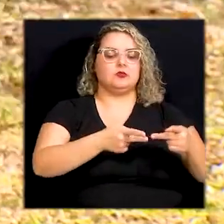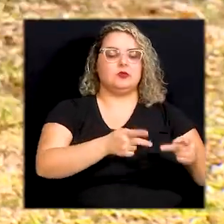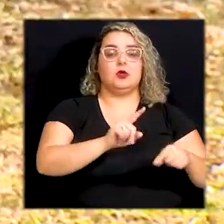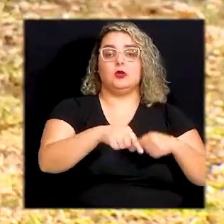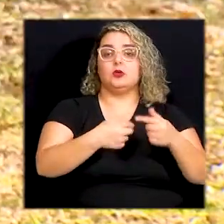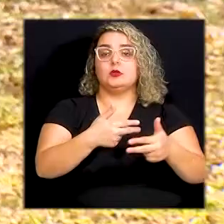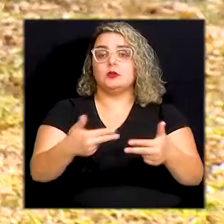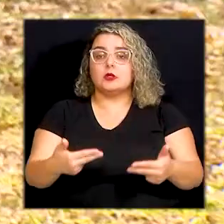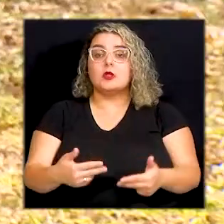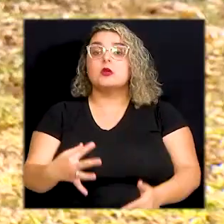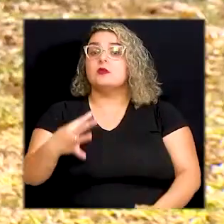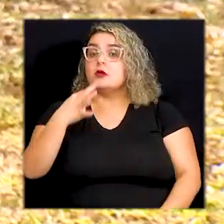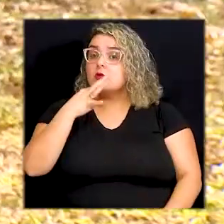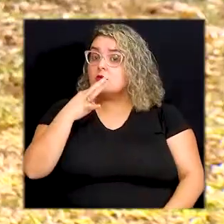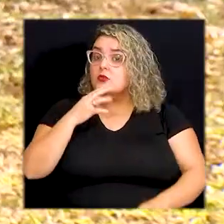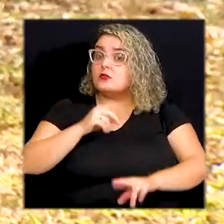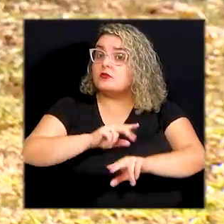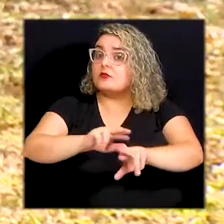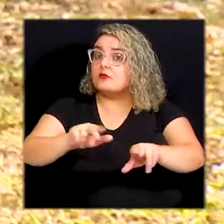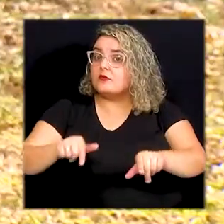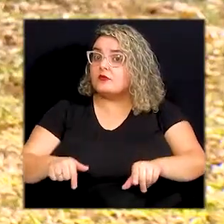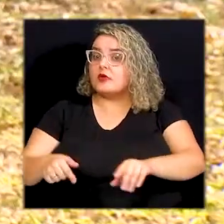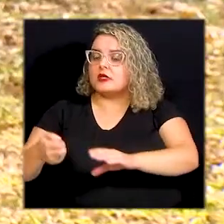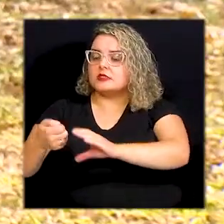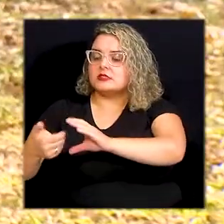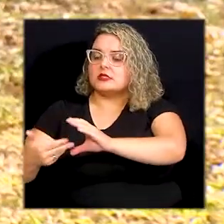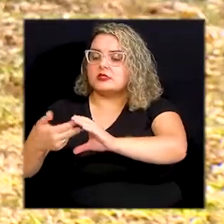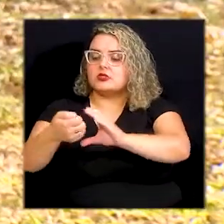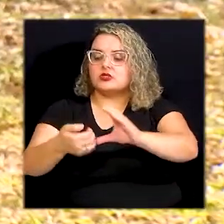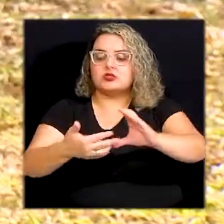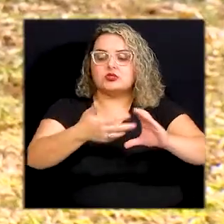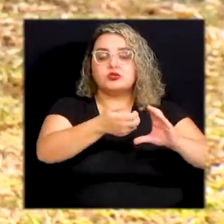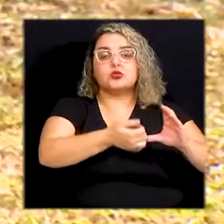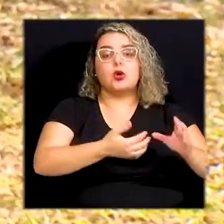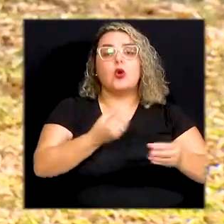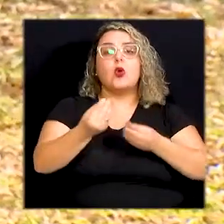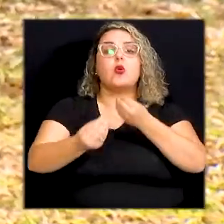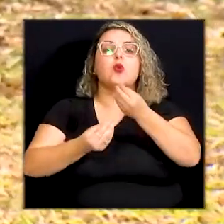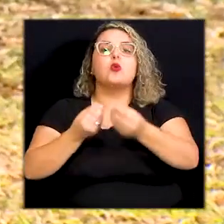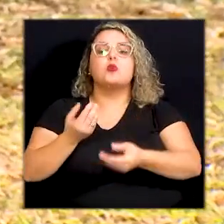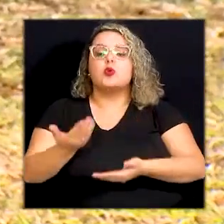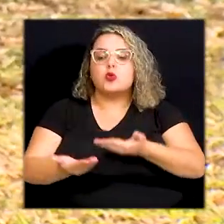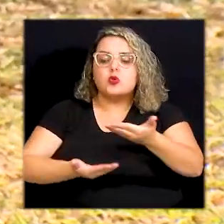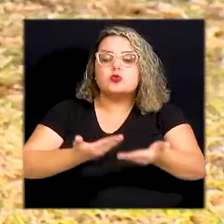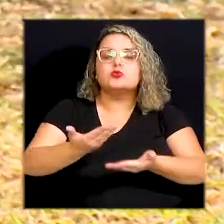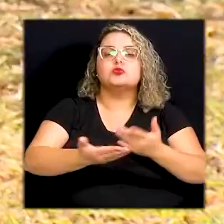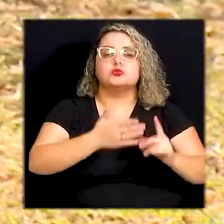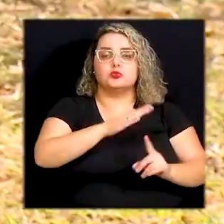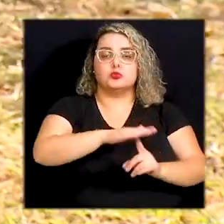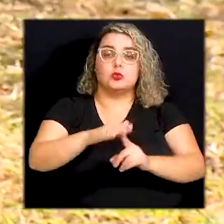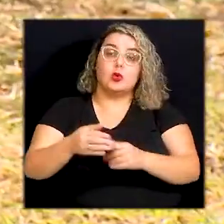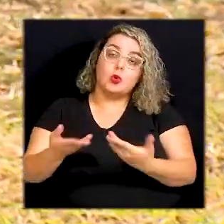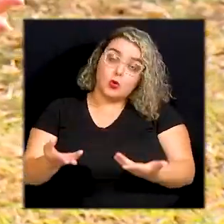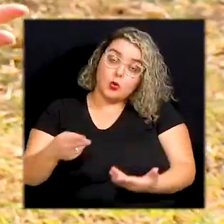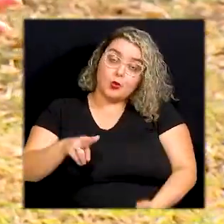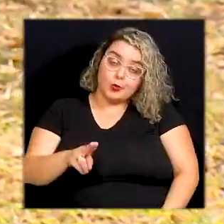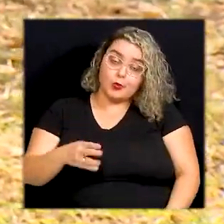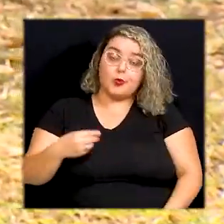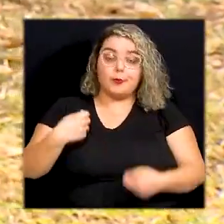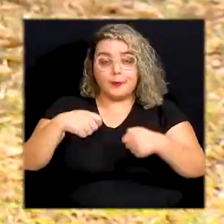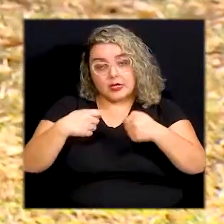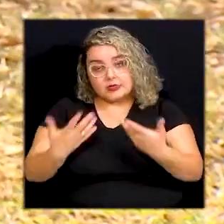vai visitar outra coisa e vai conhecer diversos aspectos de como se cuida do meio ambiente ou como deveríamos